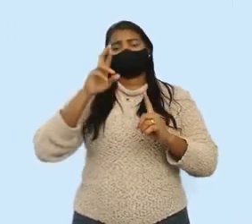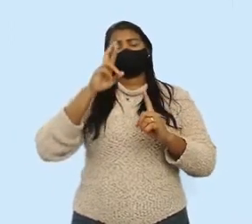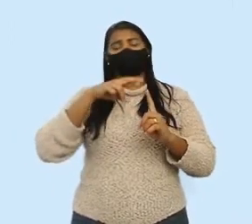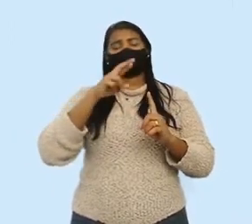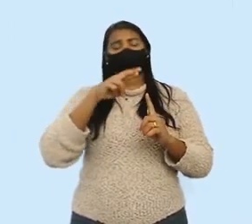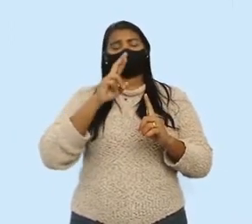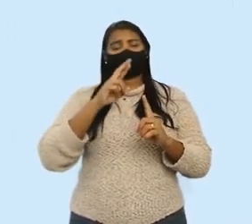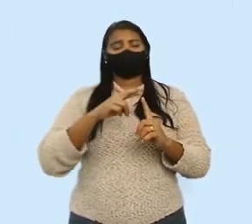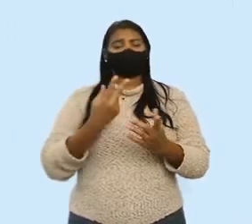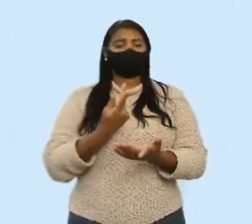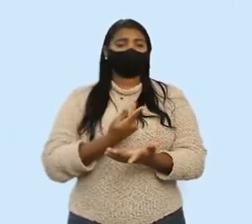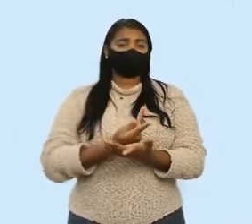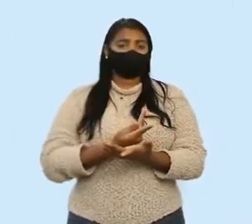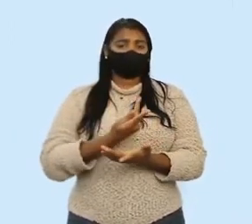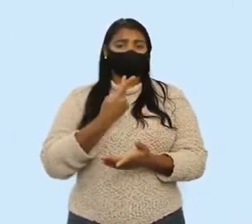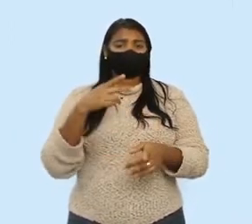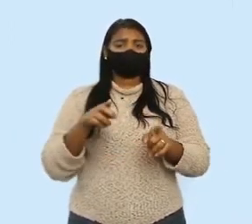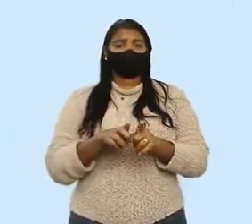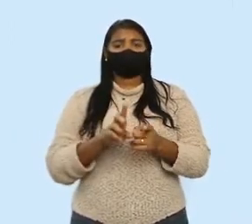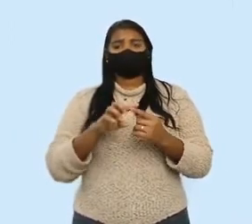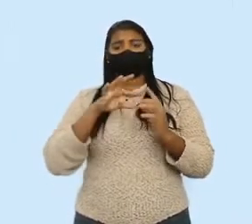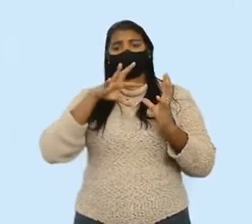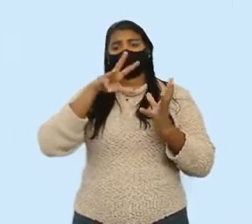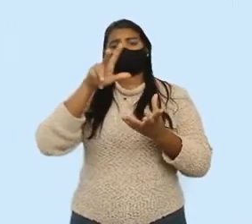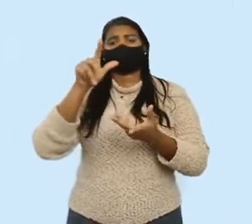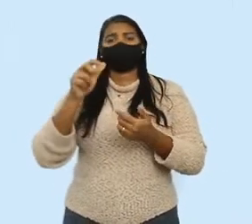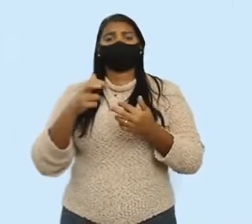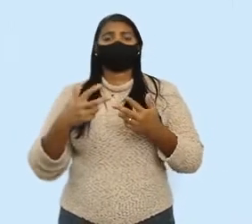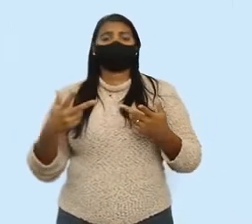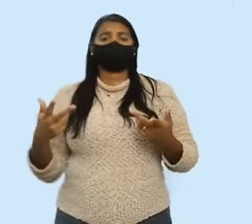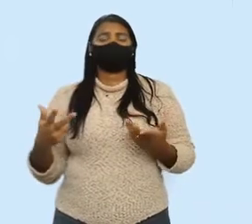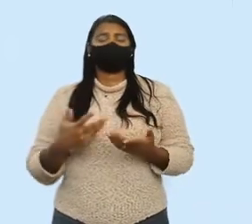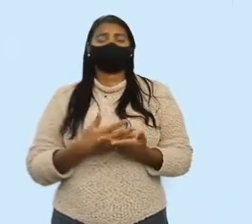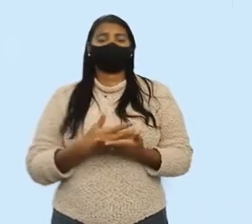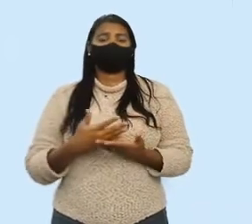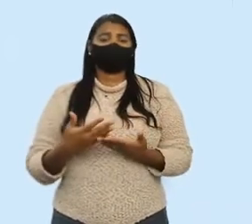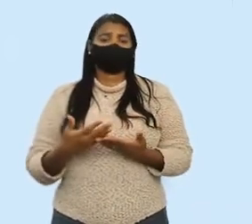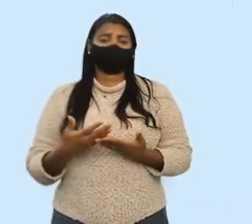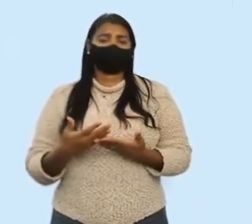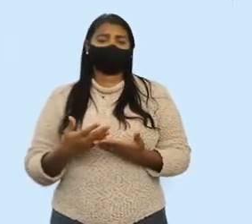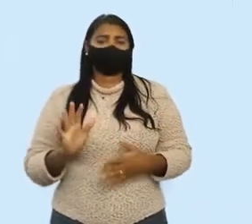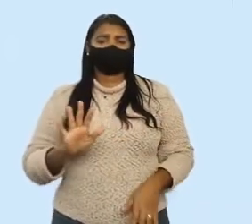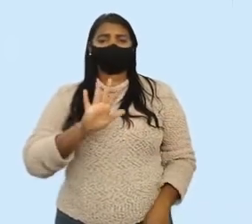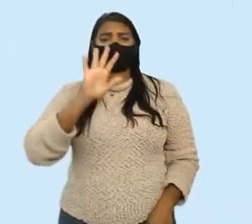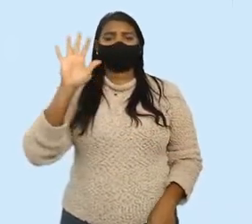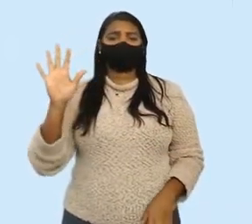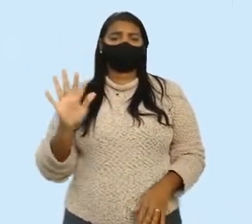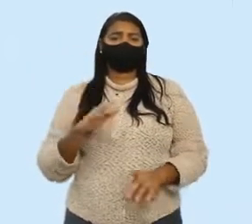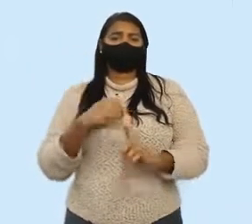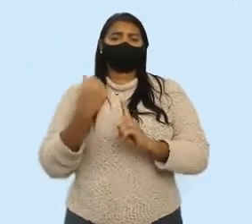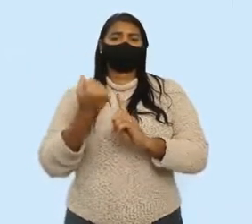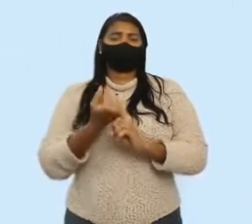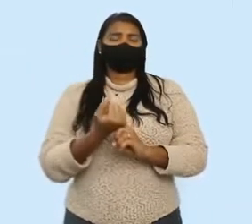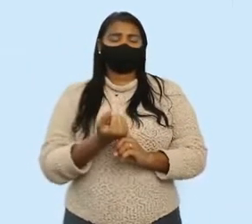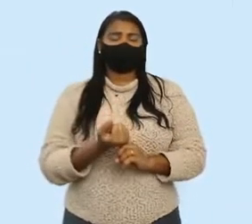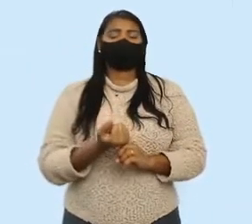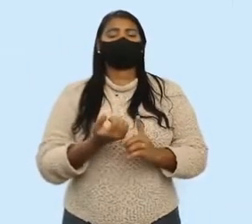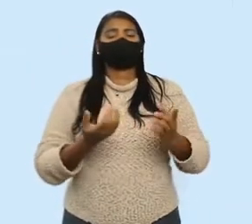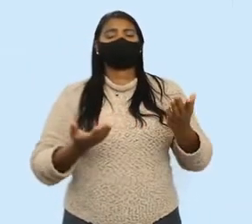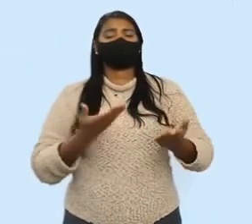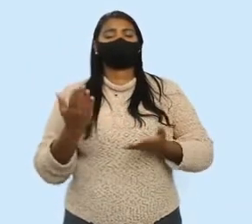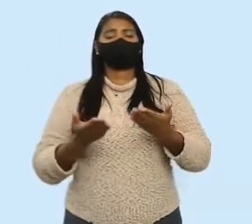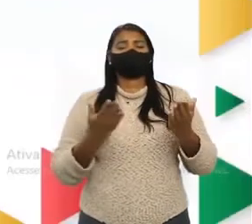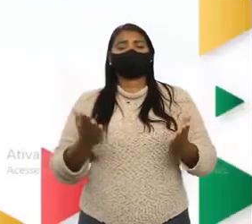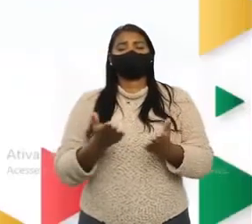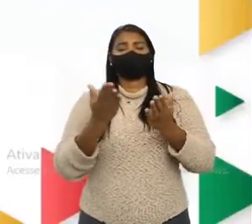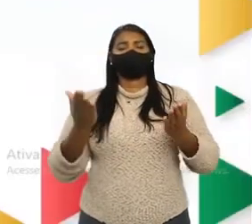com que estava acontecendo, né, no mundo, a partir principalmente da Internacional Socialista, certo? Então vai ter uma grande